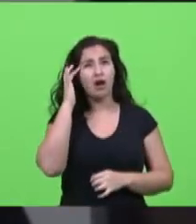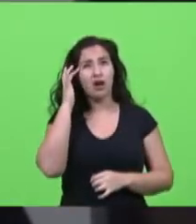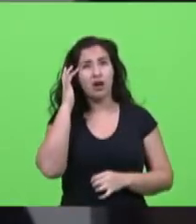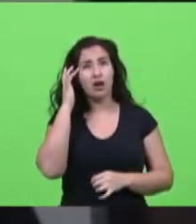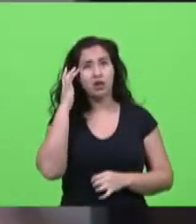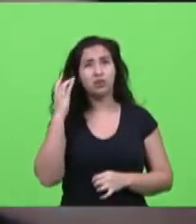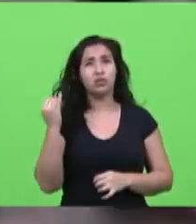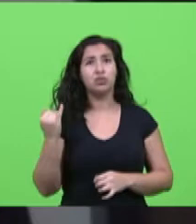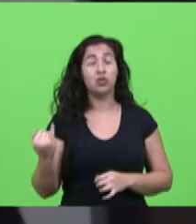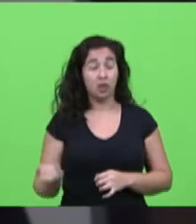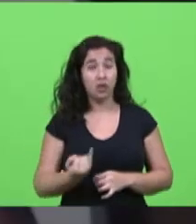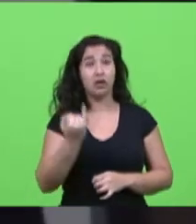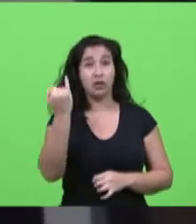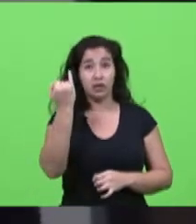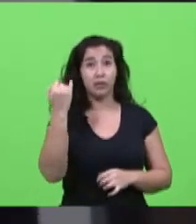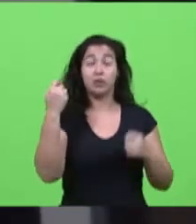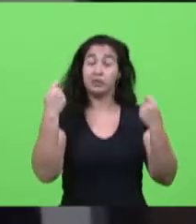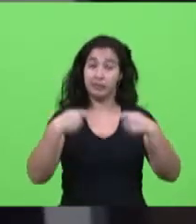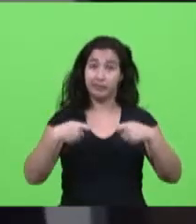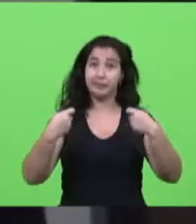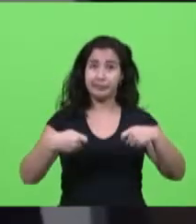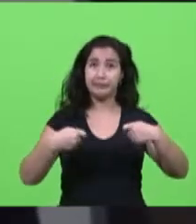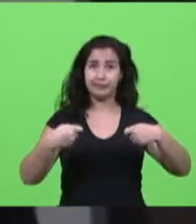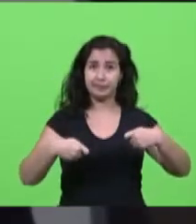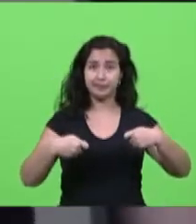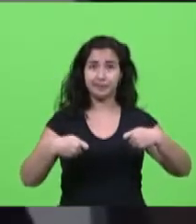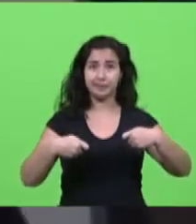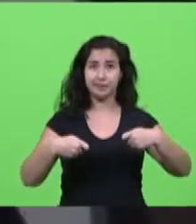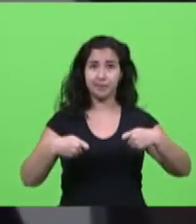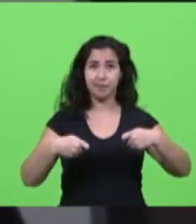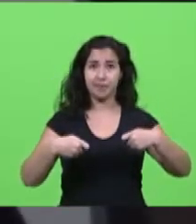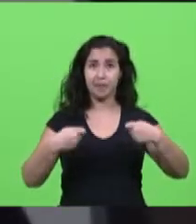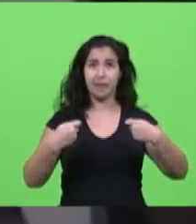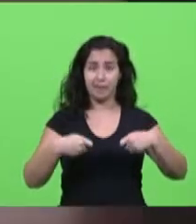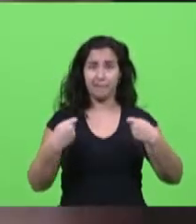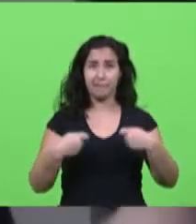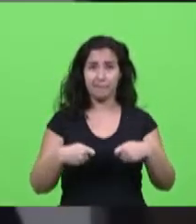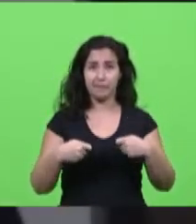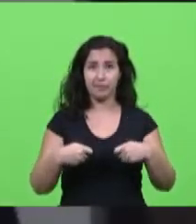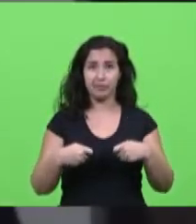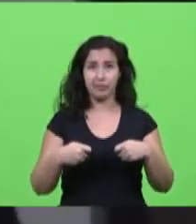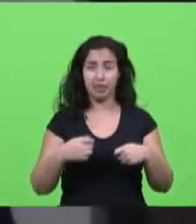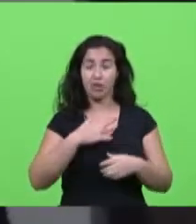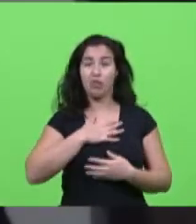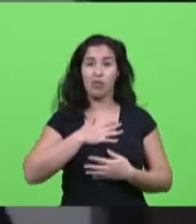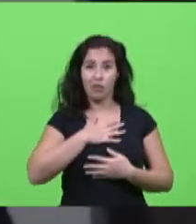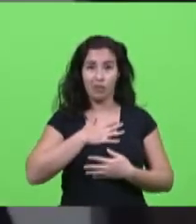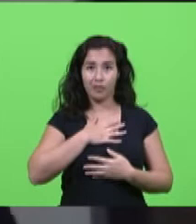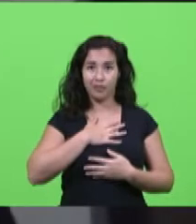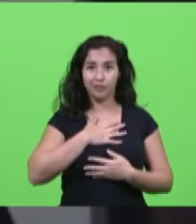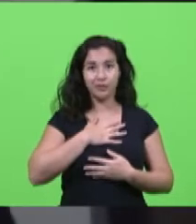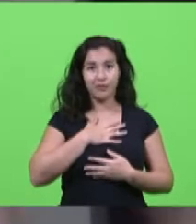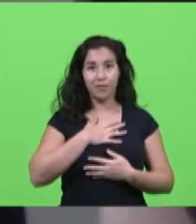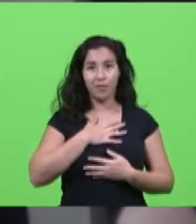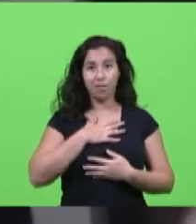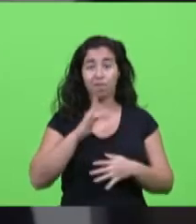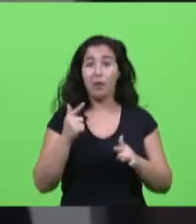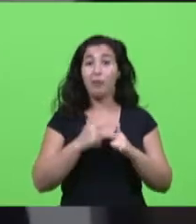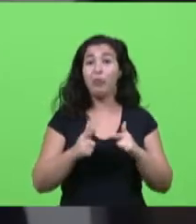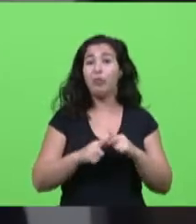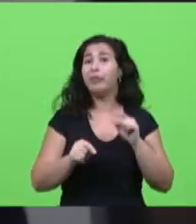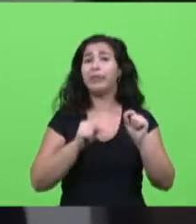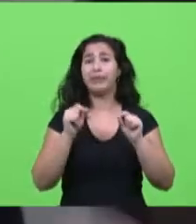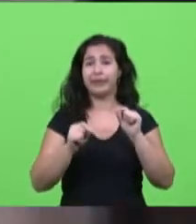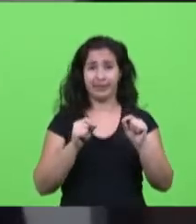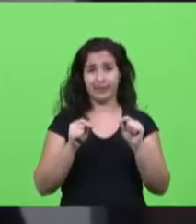Entendo como fundamental, necessária, a essa prática no dia a dia. Sou entusiasta. O problema não é este